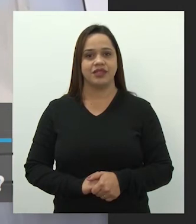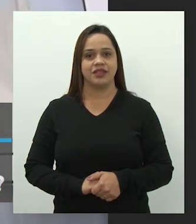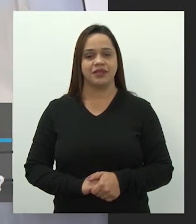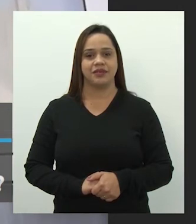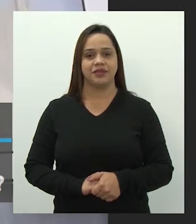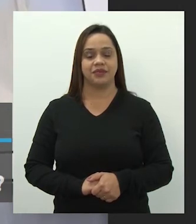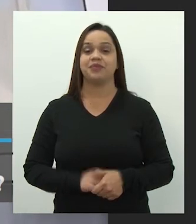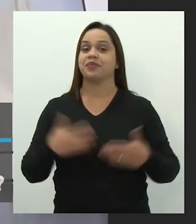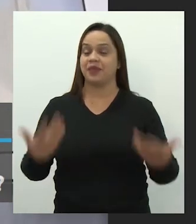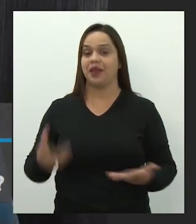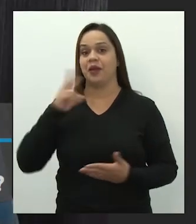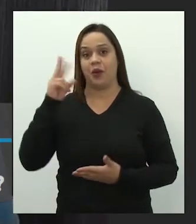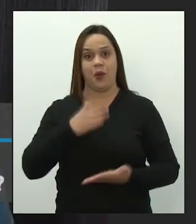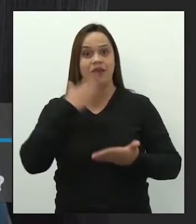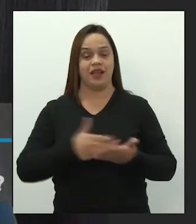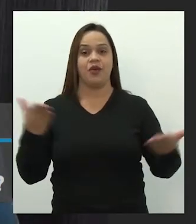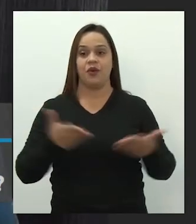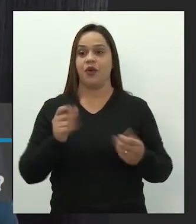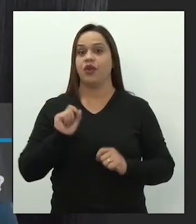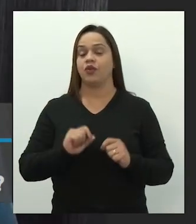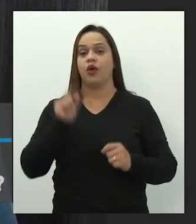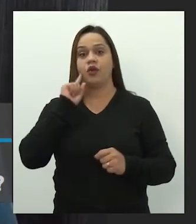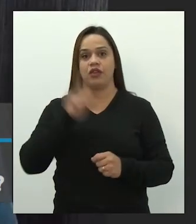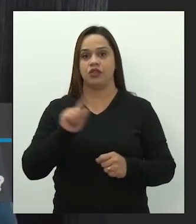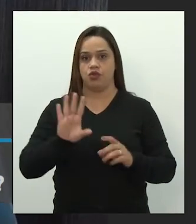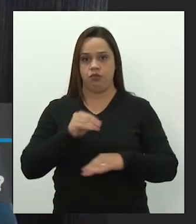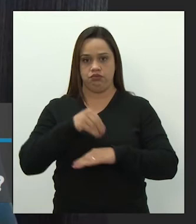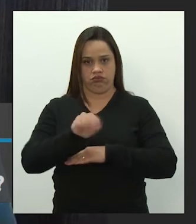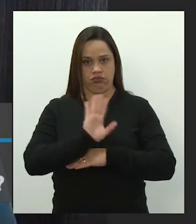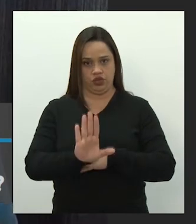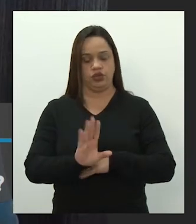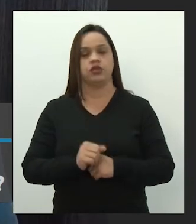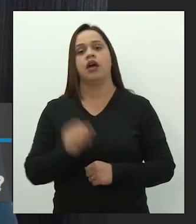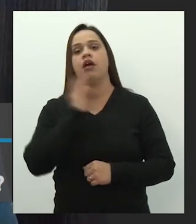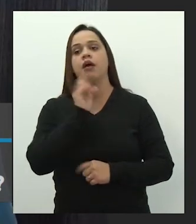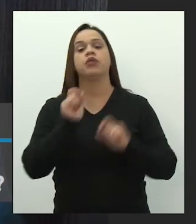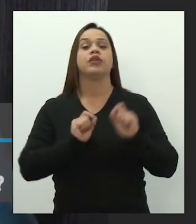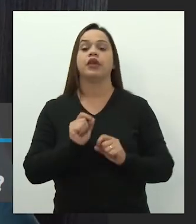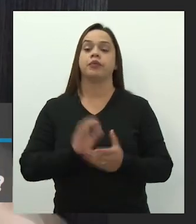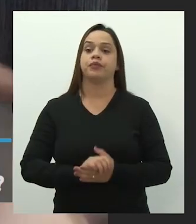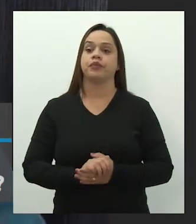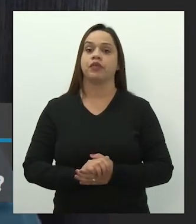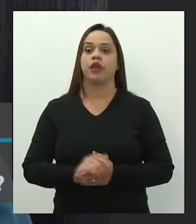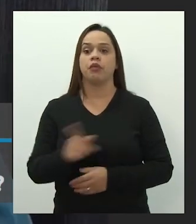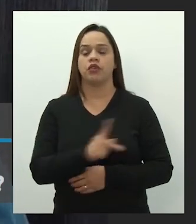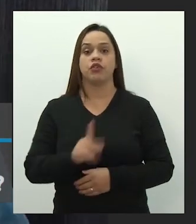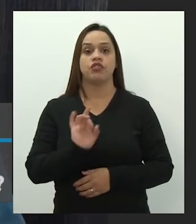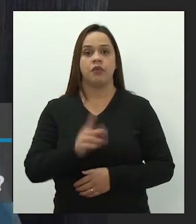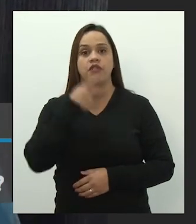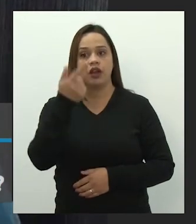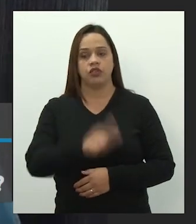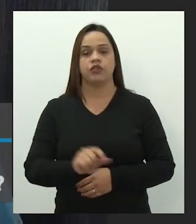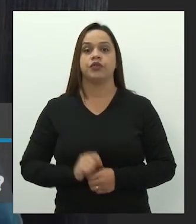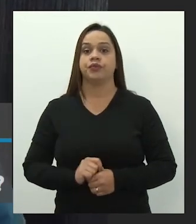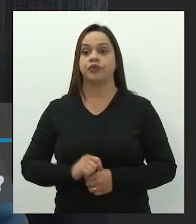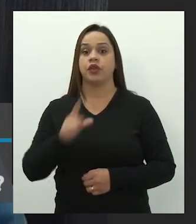Vamos lá, Carol. Então, é só fazendo um adendo rapidinho. O pessoal falou que, só para repetir uma coisa, quando